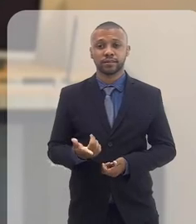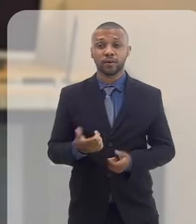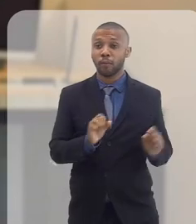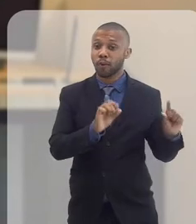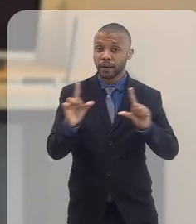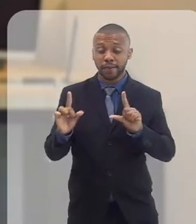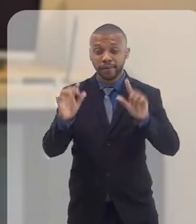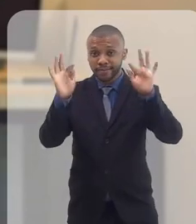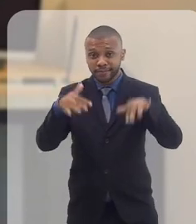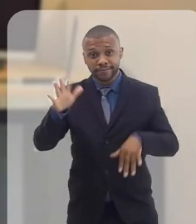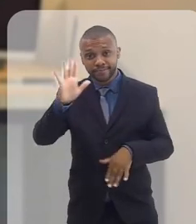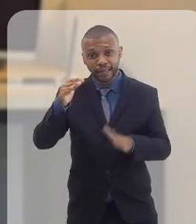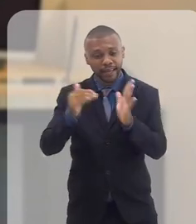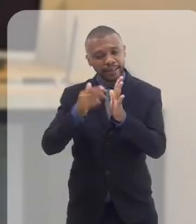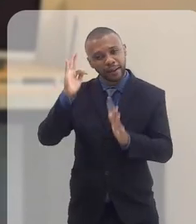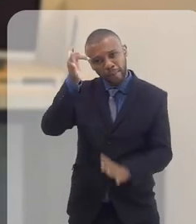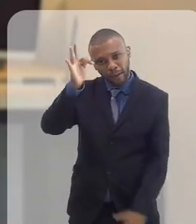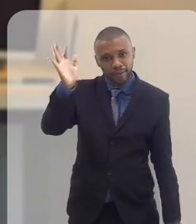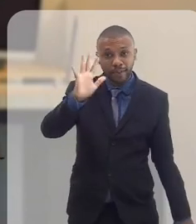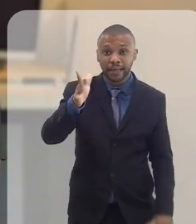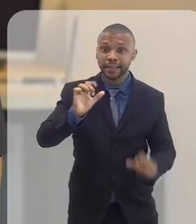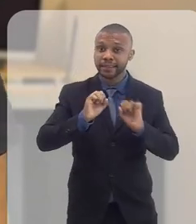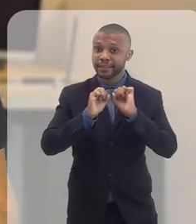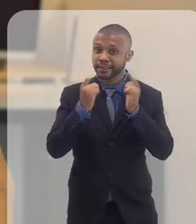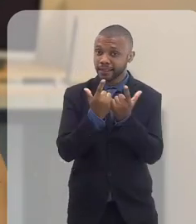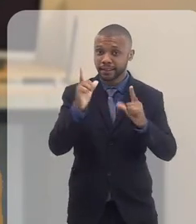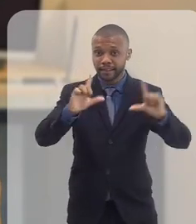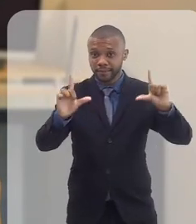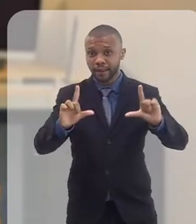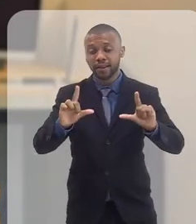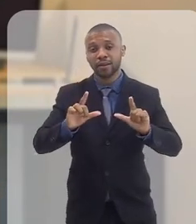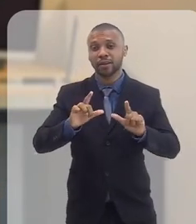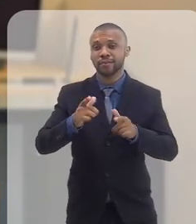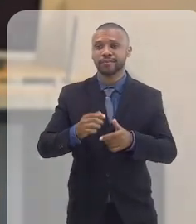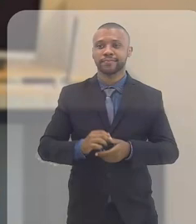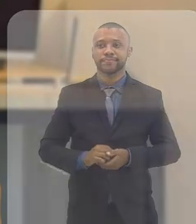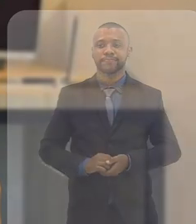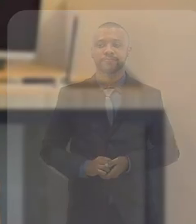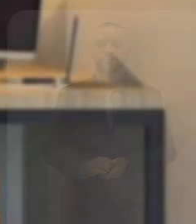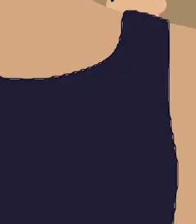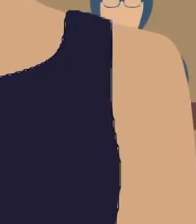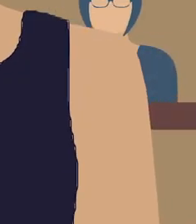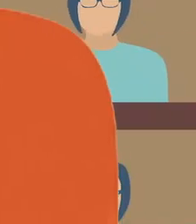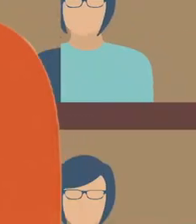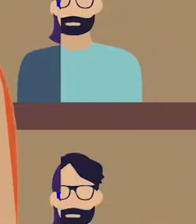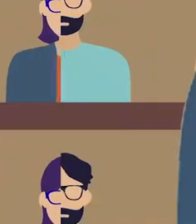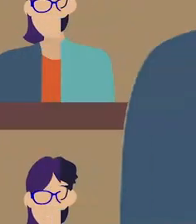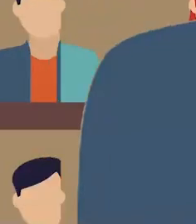www.alerj.rj.gov.br. O perfil fica por aqui. Até a próxima. TV Alerj, o canal do povo.